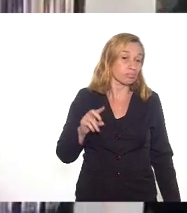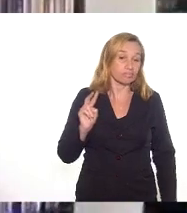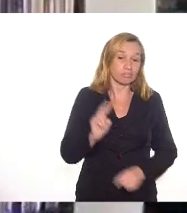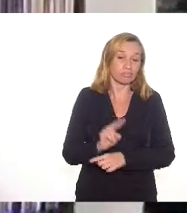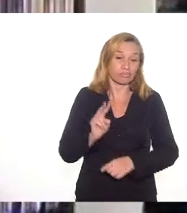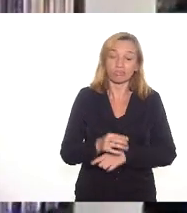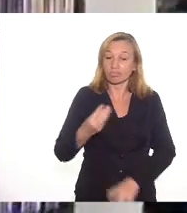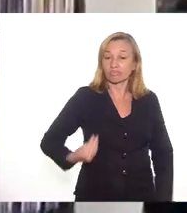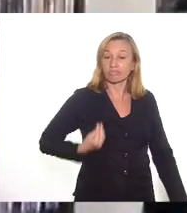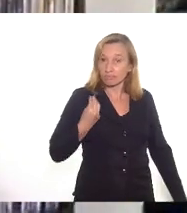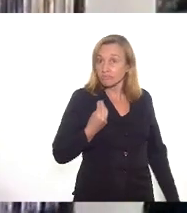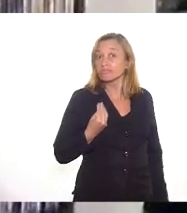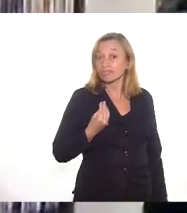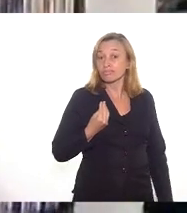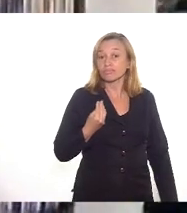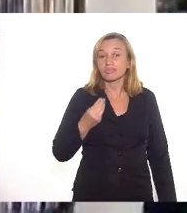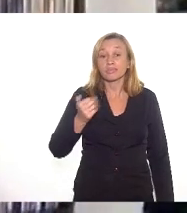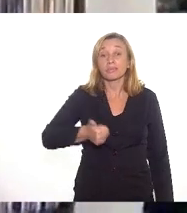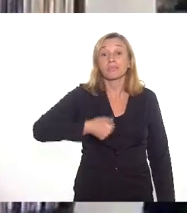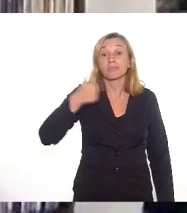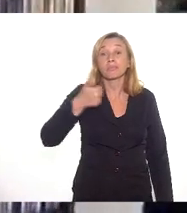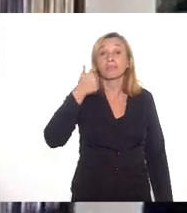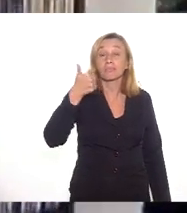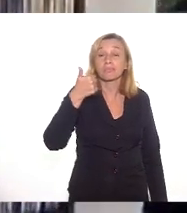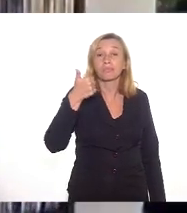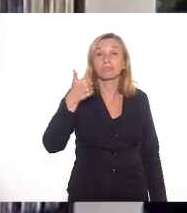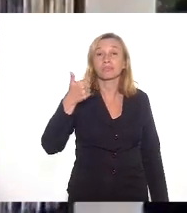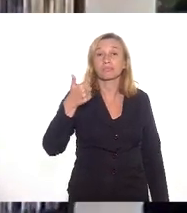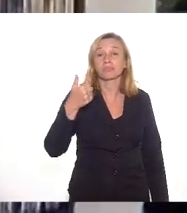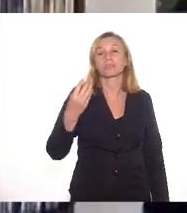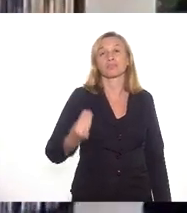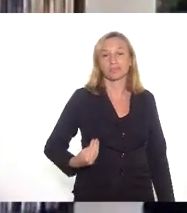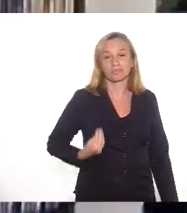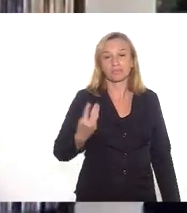vida, eu defendo melhoria da condição de vida.